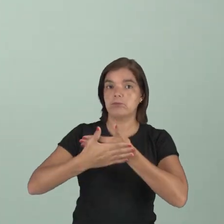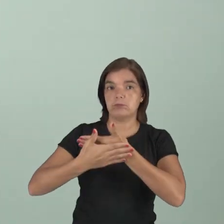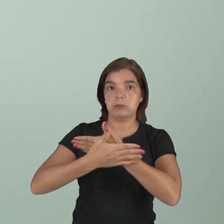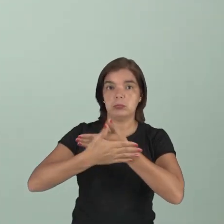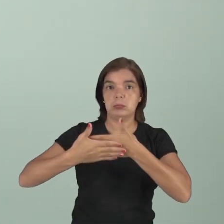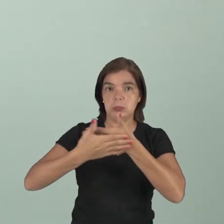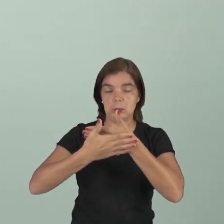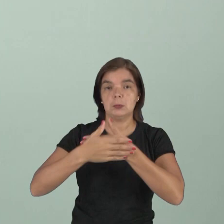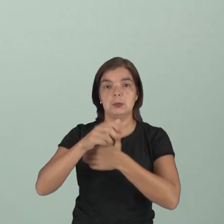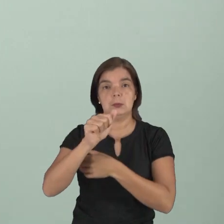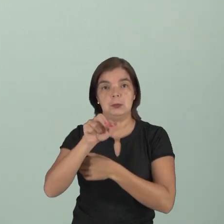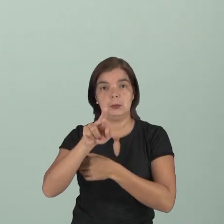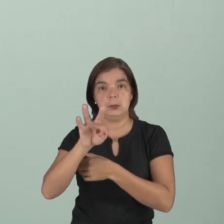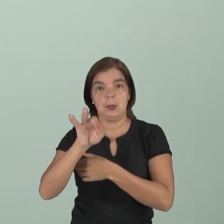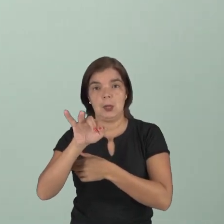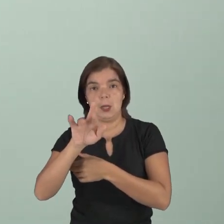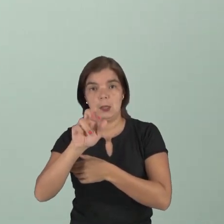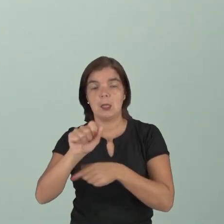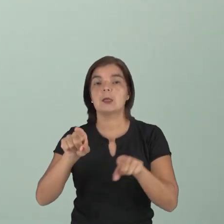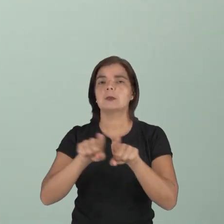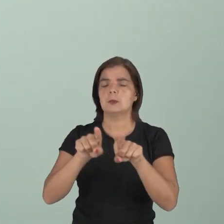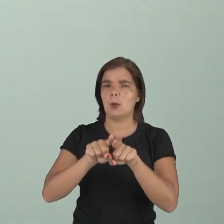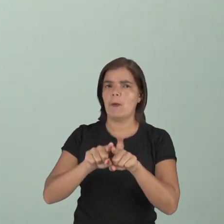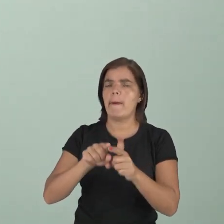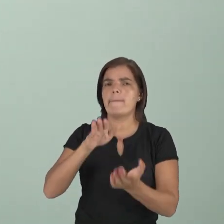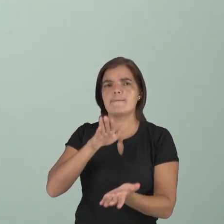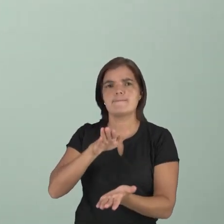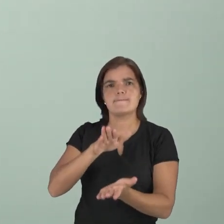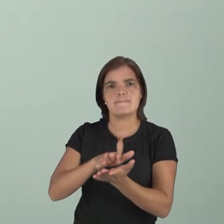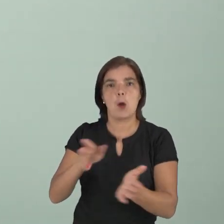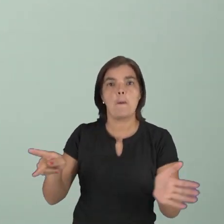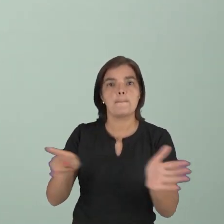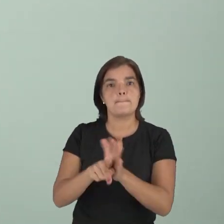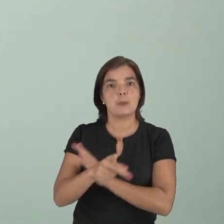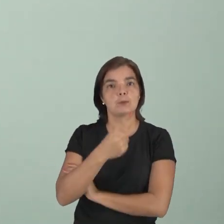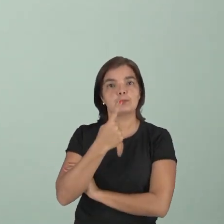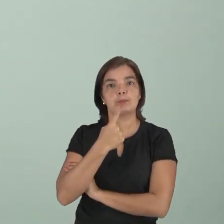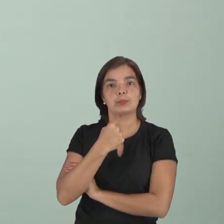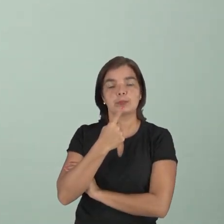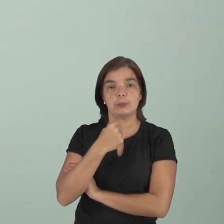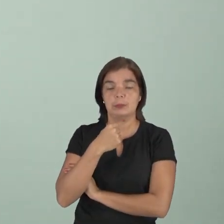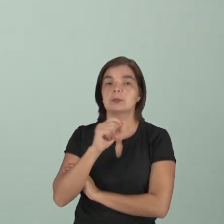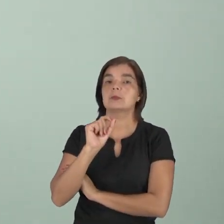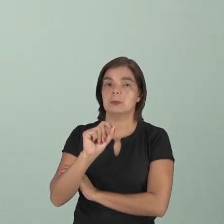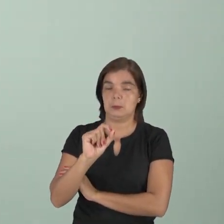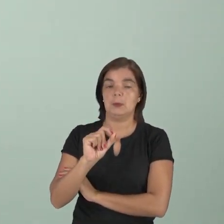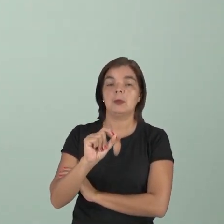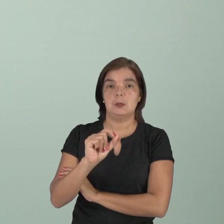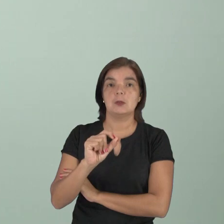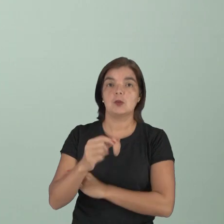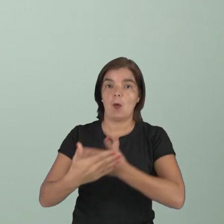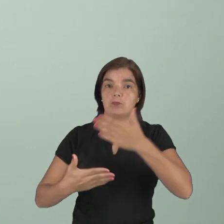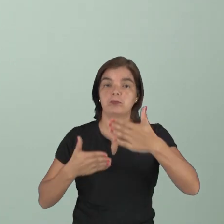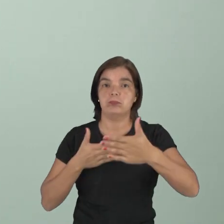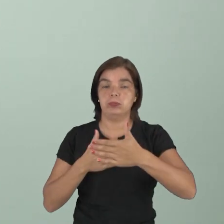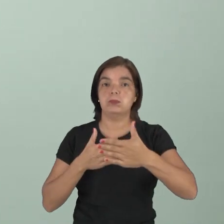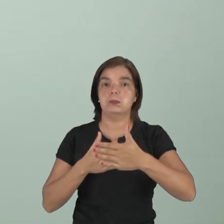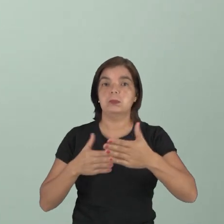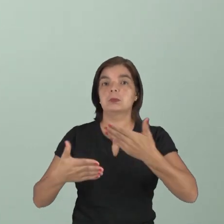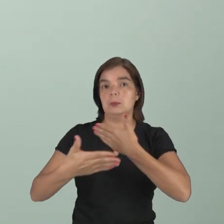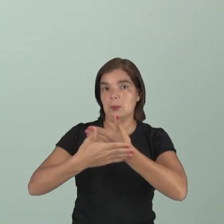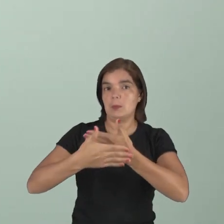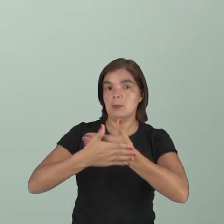artérias, e a força é a força em que o próprio sangue faz contra essas paredes das